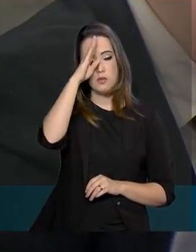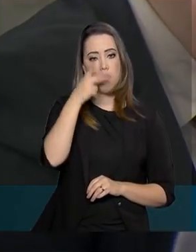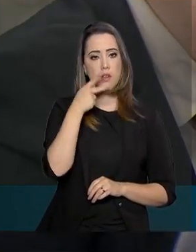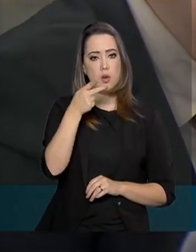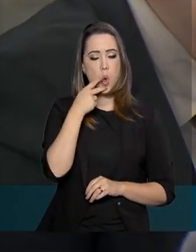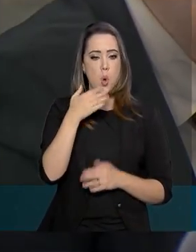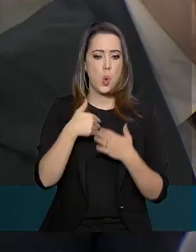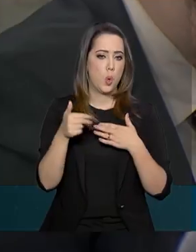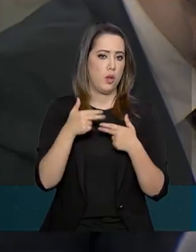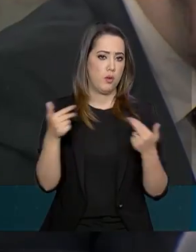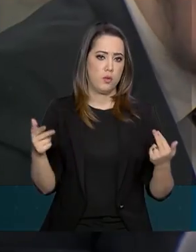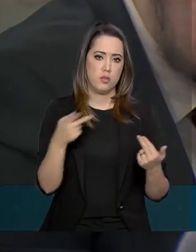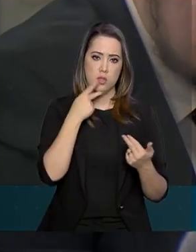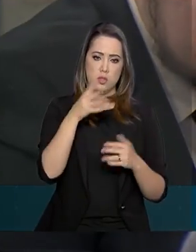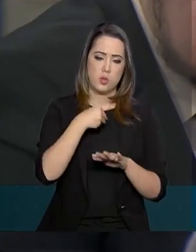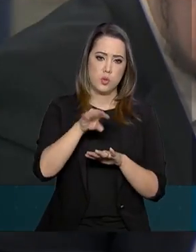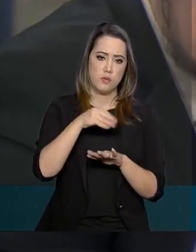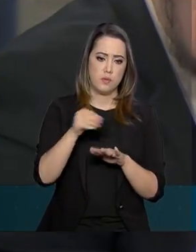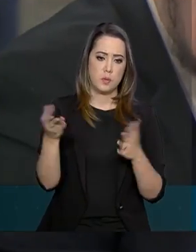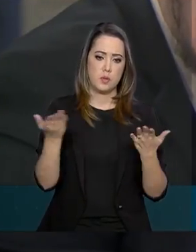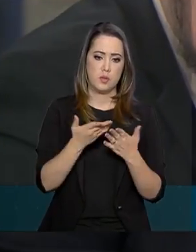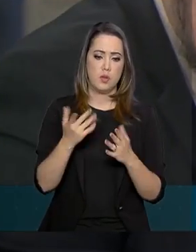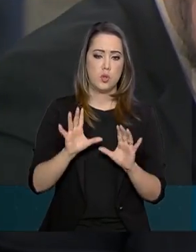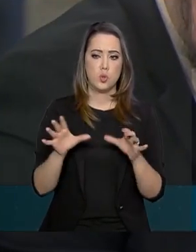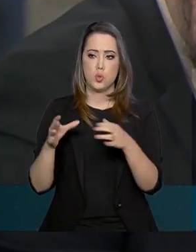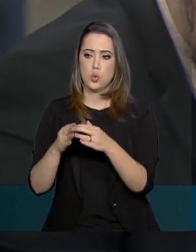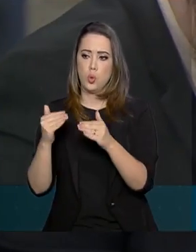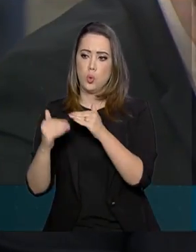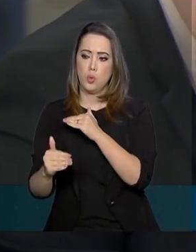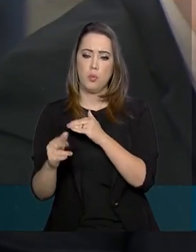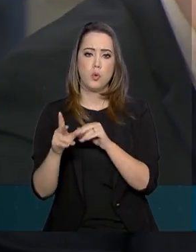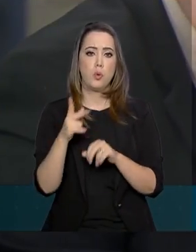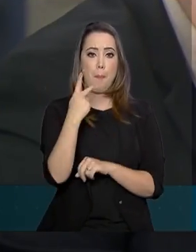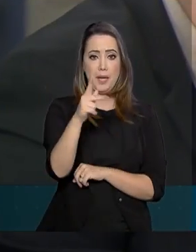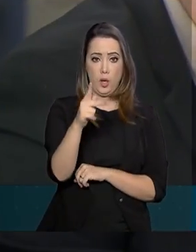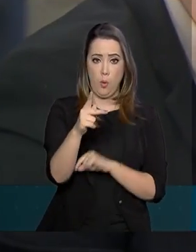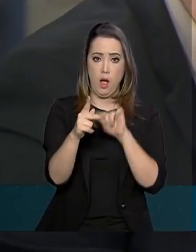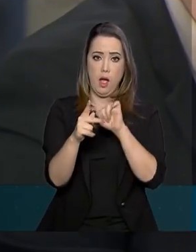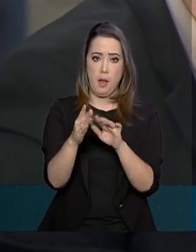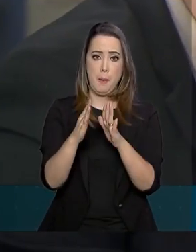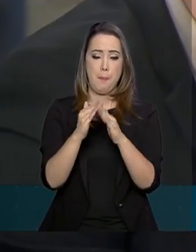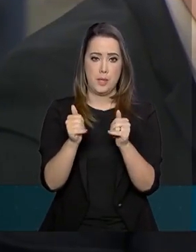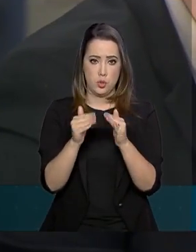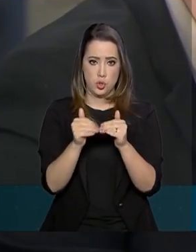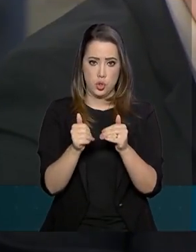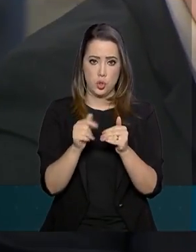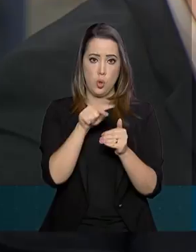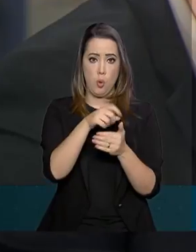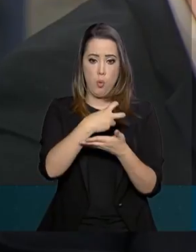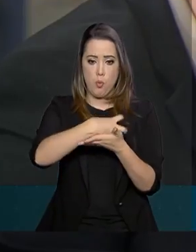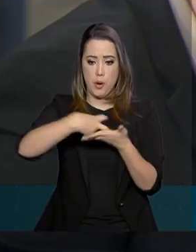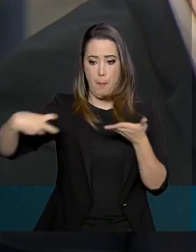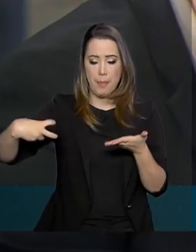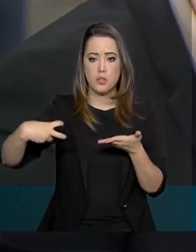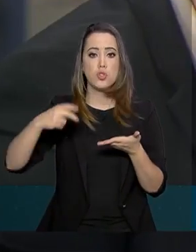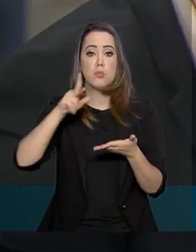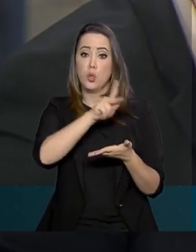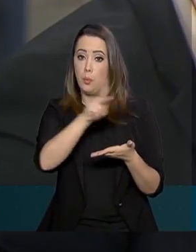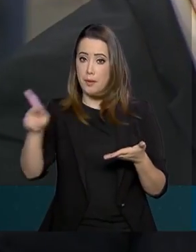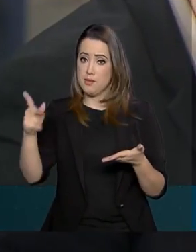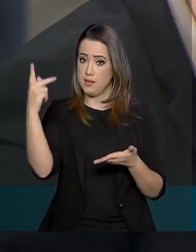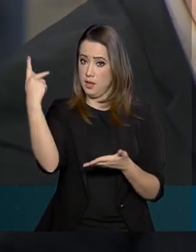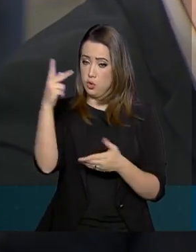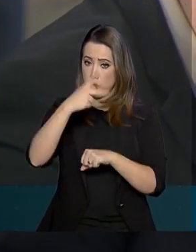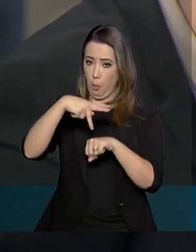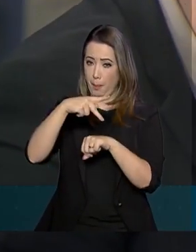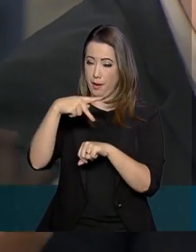essa notícia que saiu agora há pouco de que a oposição no paraguai protocolou um pedido de impeachment contra o presidente e eu queria saber